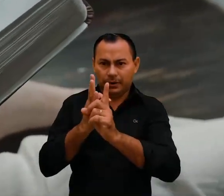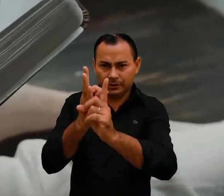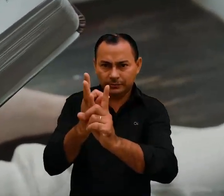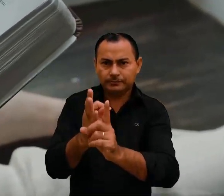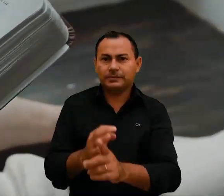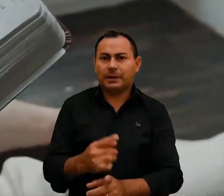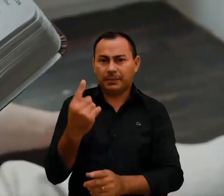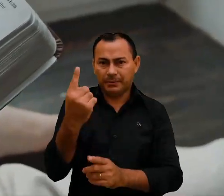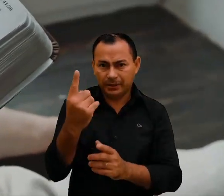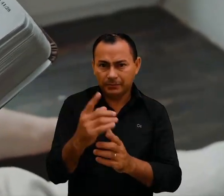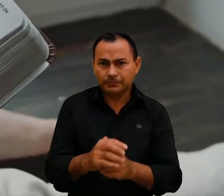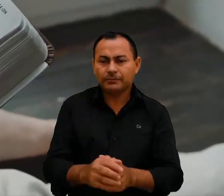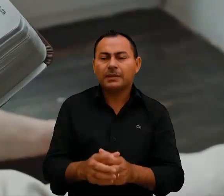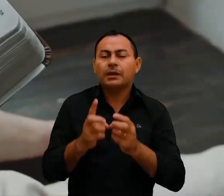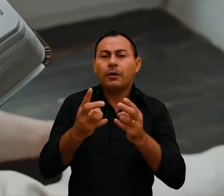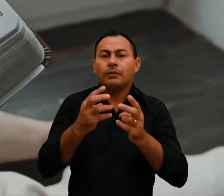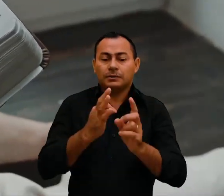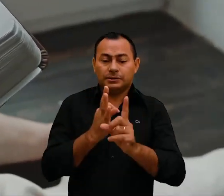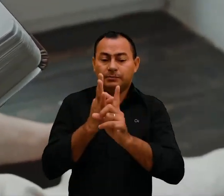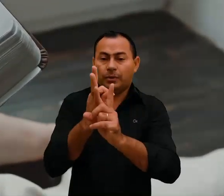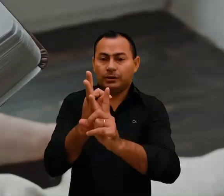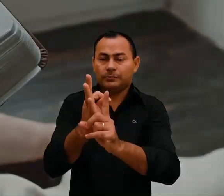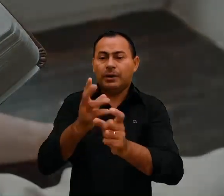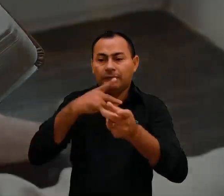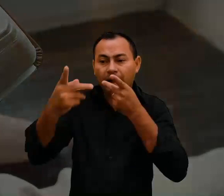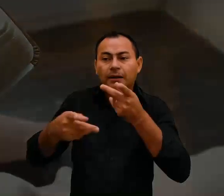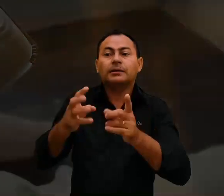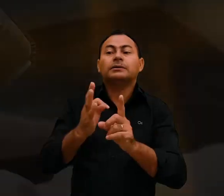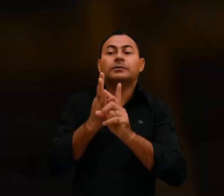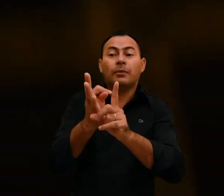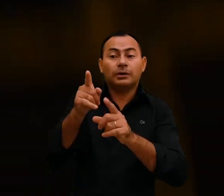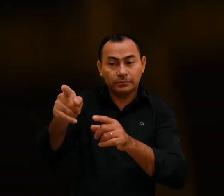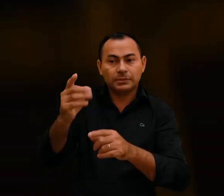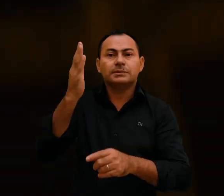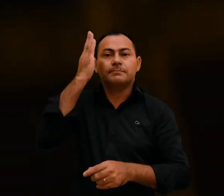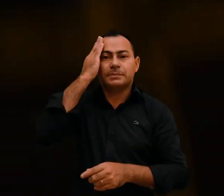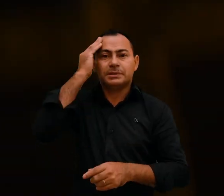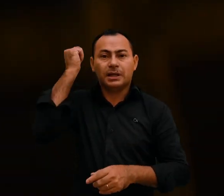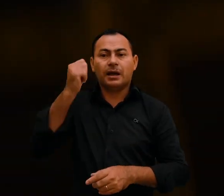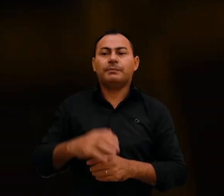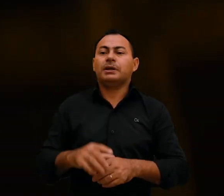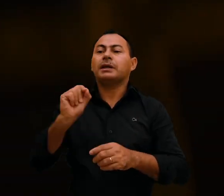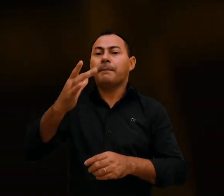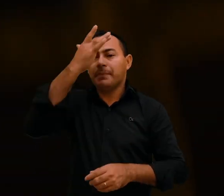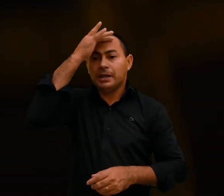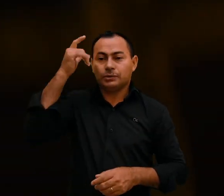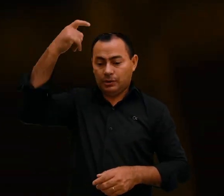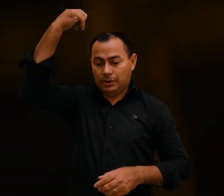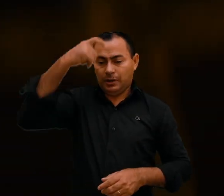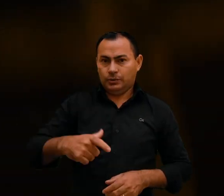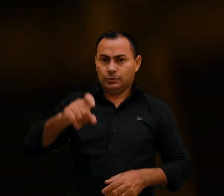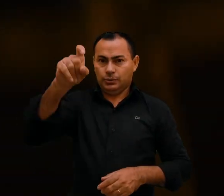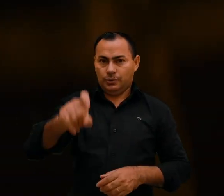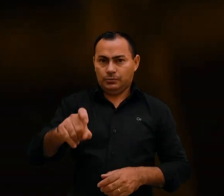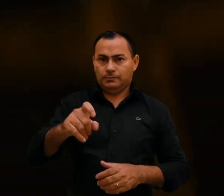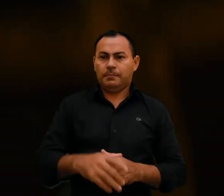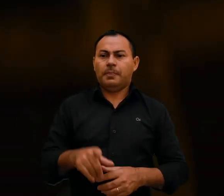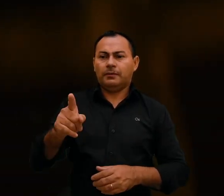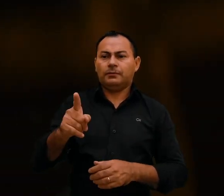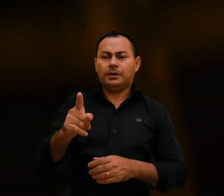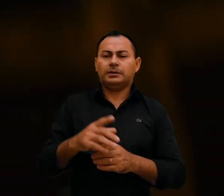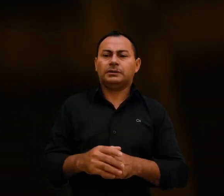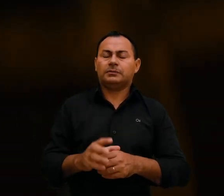carta a mesma Paulo estava dizendo Timóteo Timóteo você sabe que tipo de pessoa eu